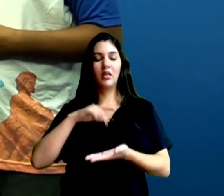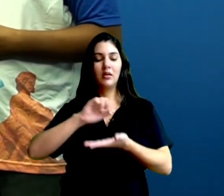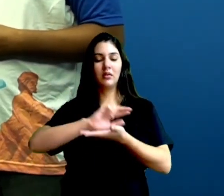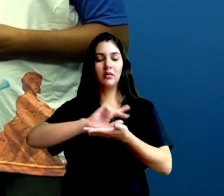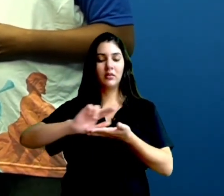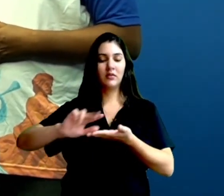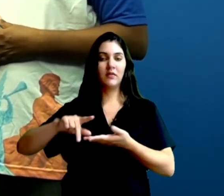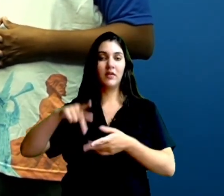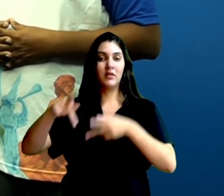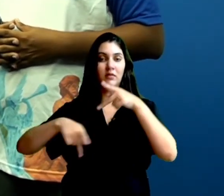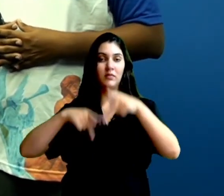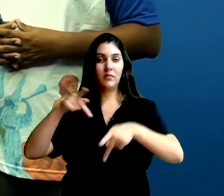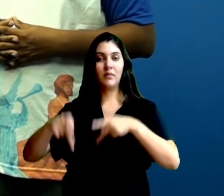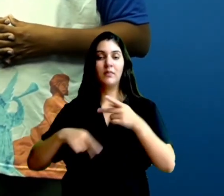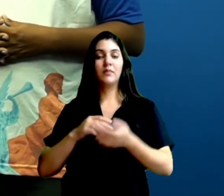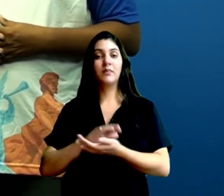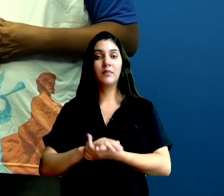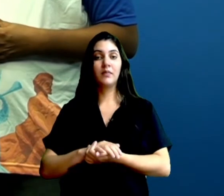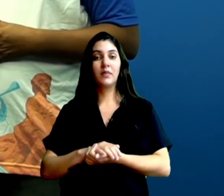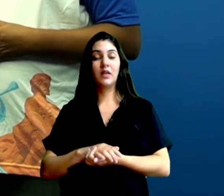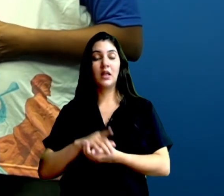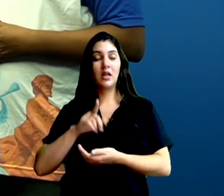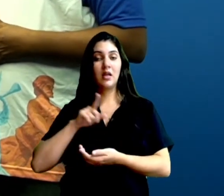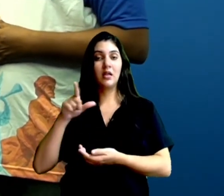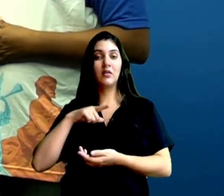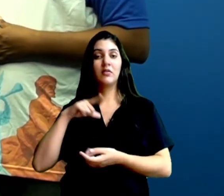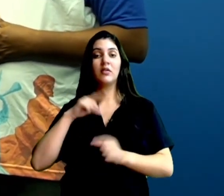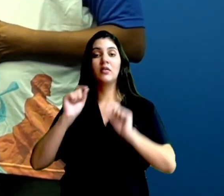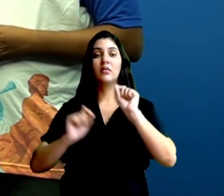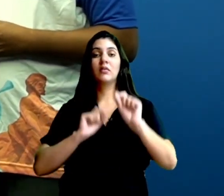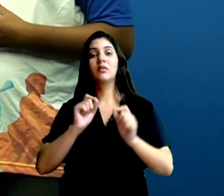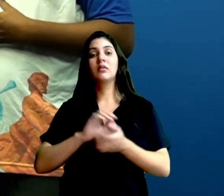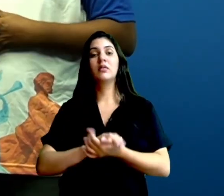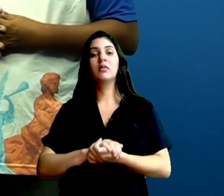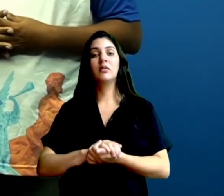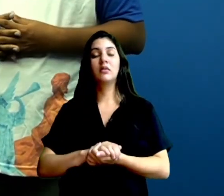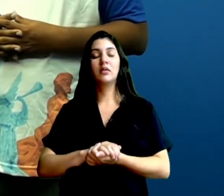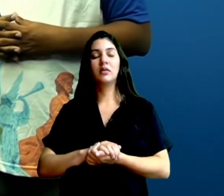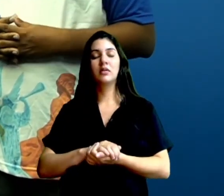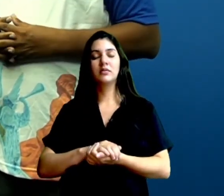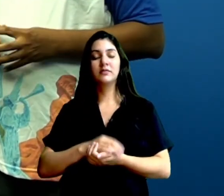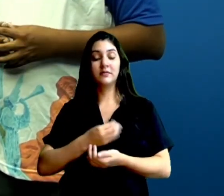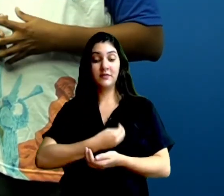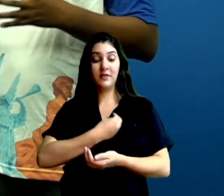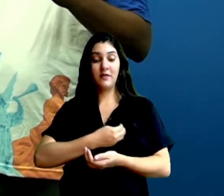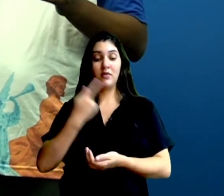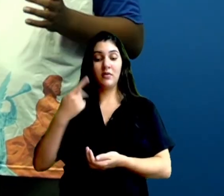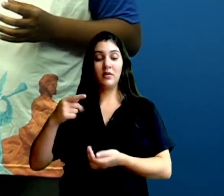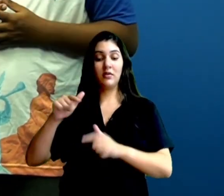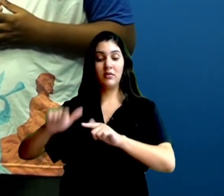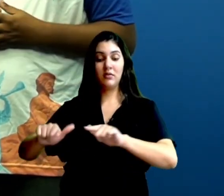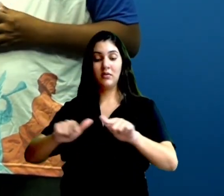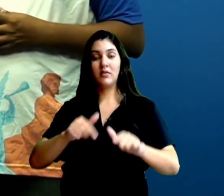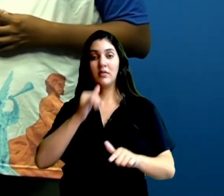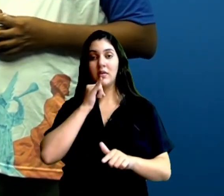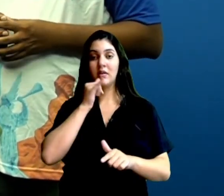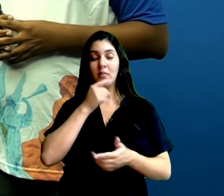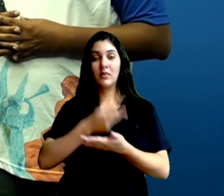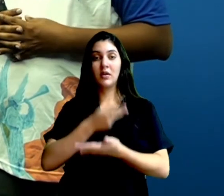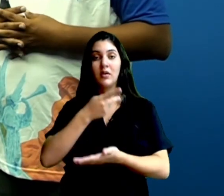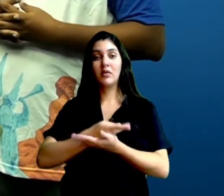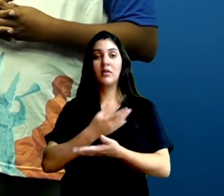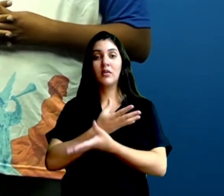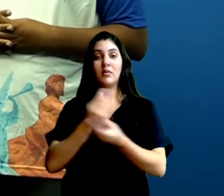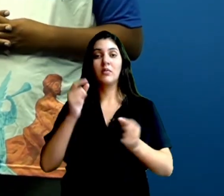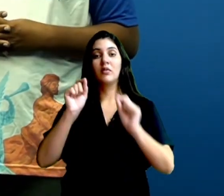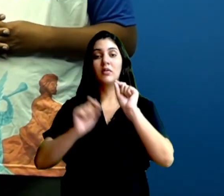povos autóctones, né, que eles habitavam essas áreas e que, assim, é exemplo do que acontece aqui muito